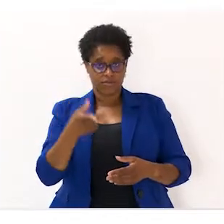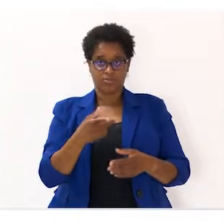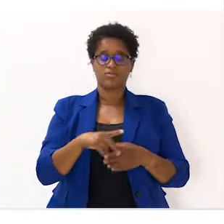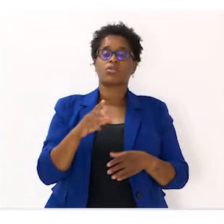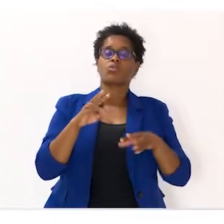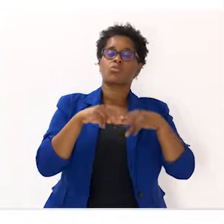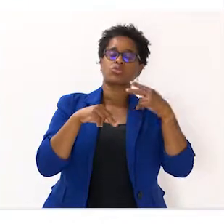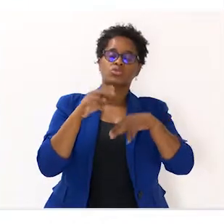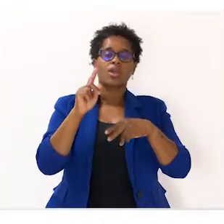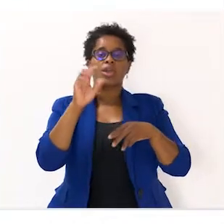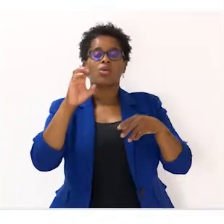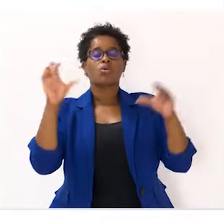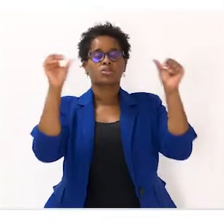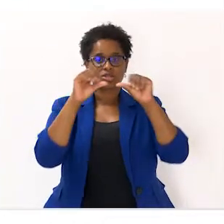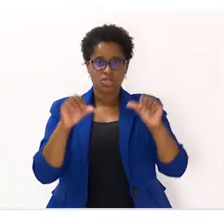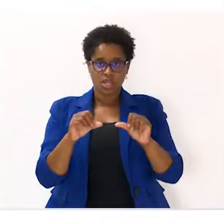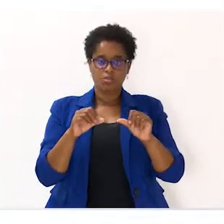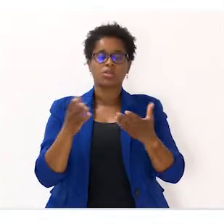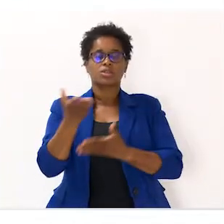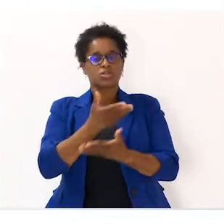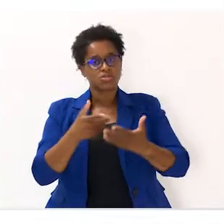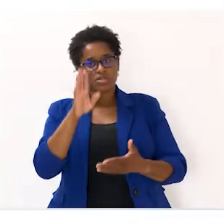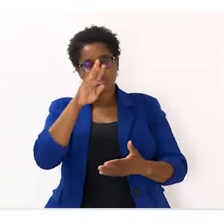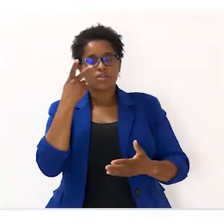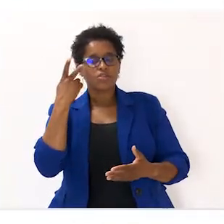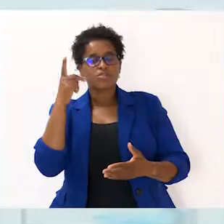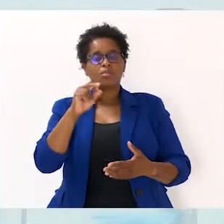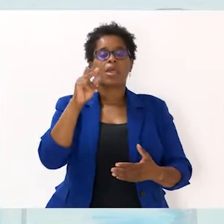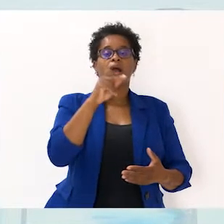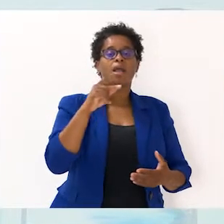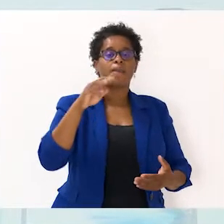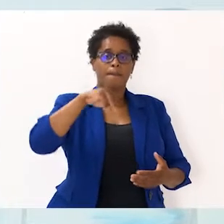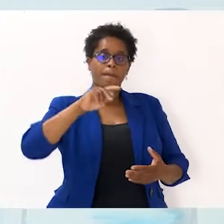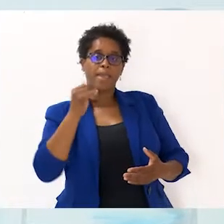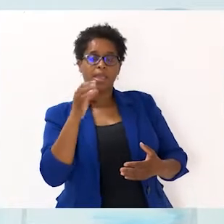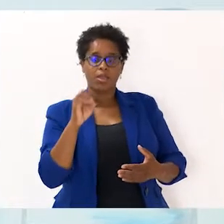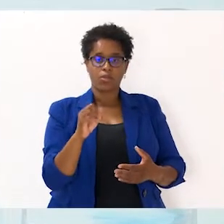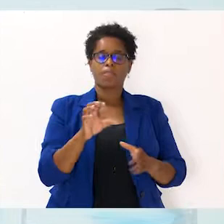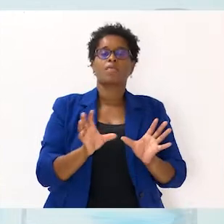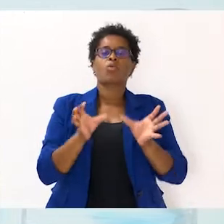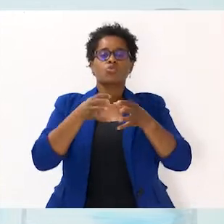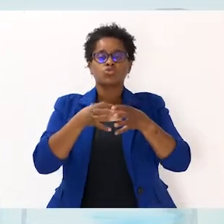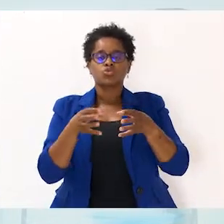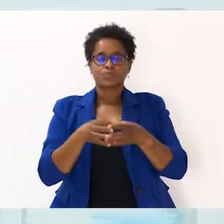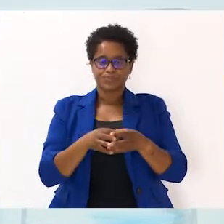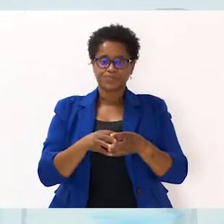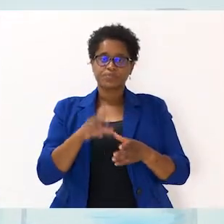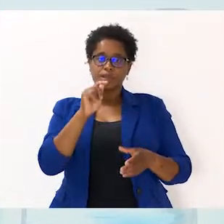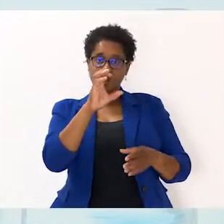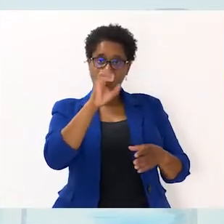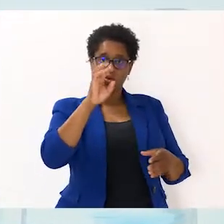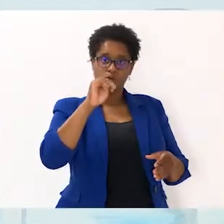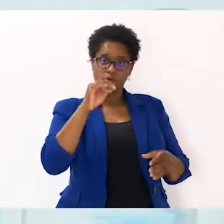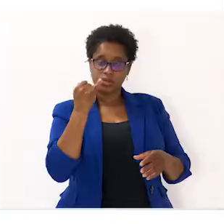ecossistema. Então, o ecossistema é a interação entre os seres vivos e o seu meio. E conjuntos de ecossistemas vão